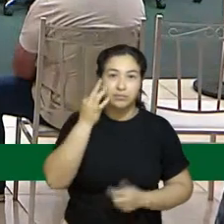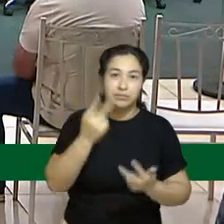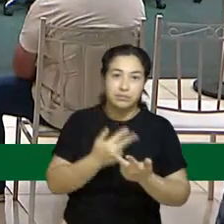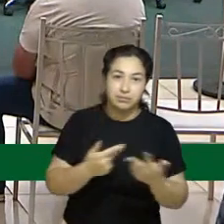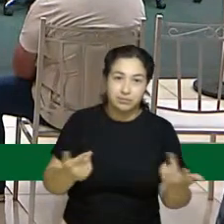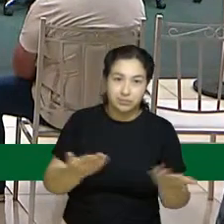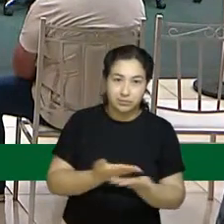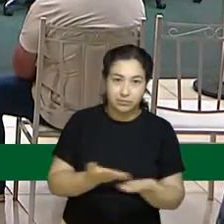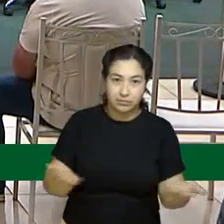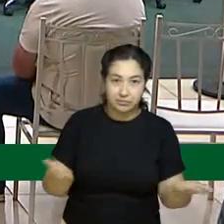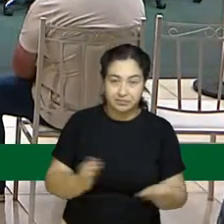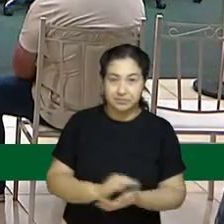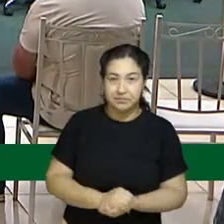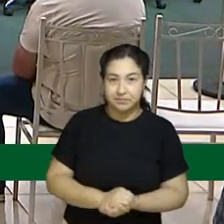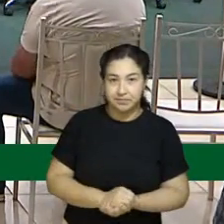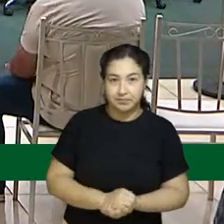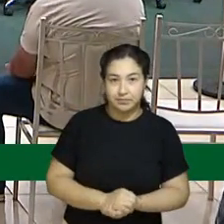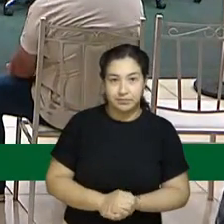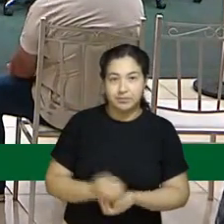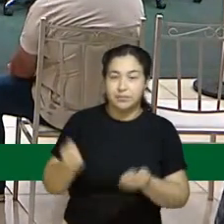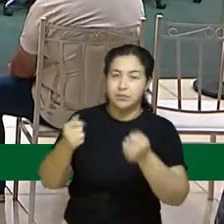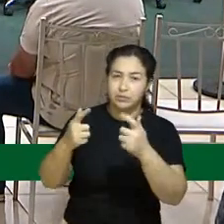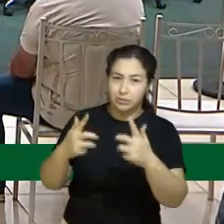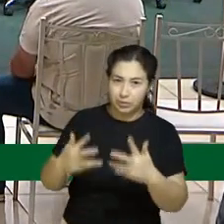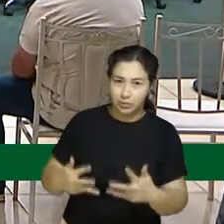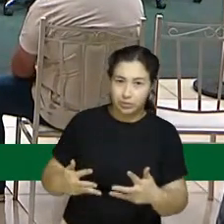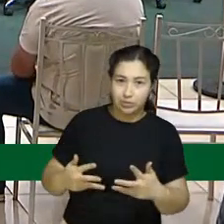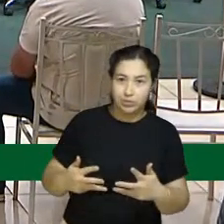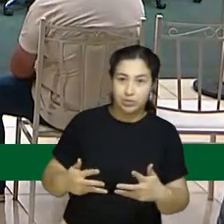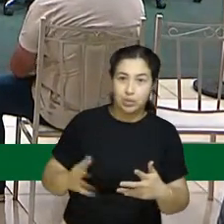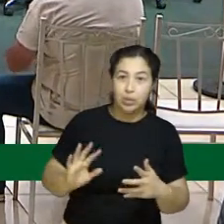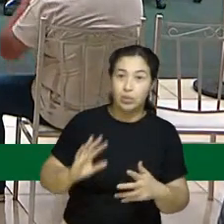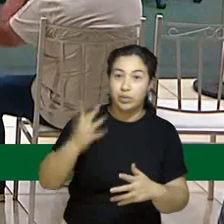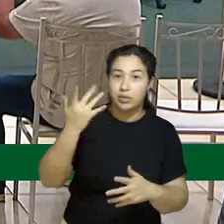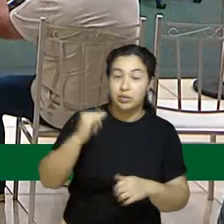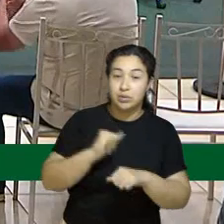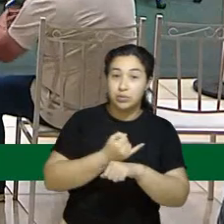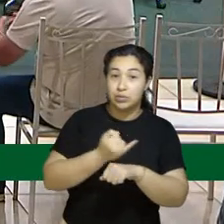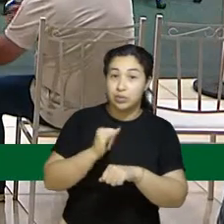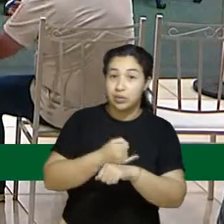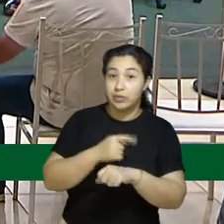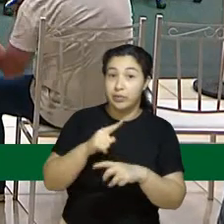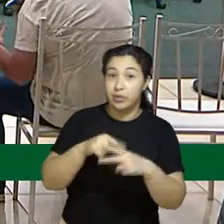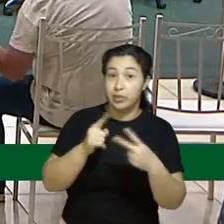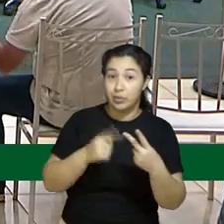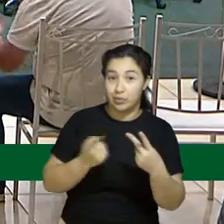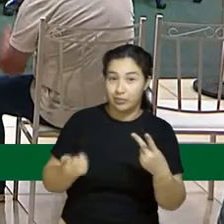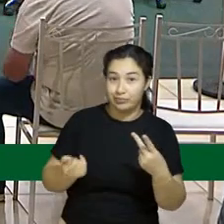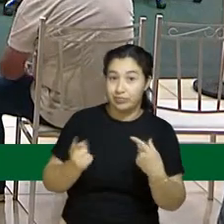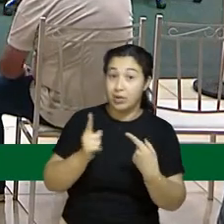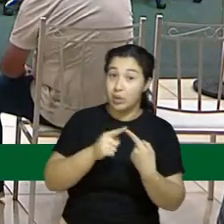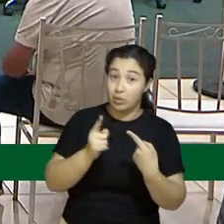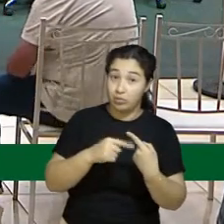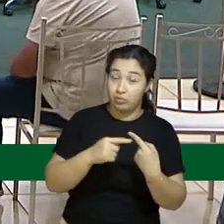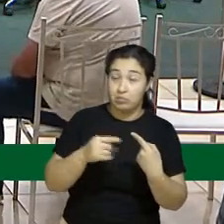a colocação da forma como foi feita em Joinville, de duas uma, ou é desconhecimento,